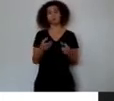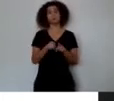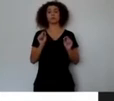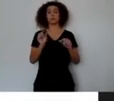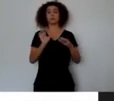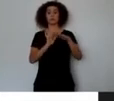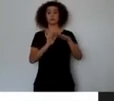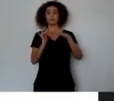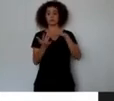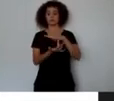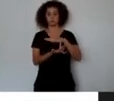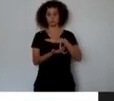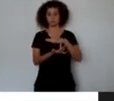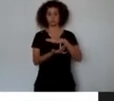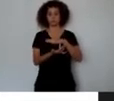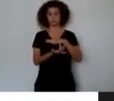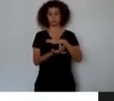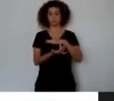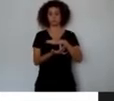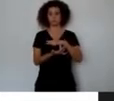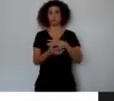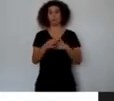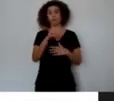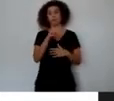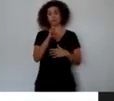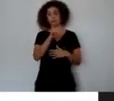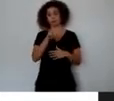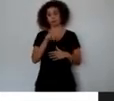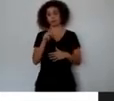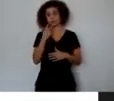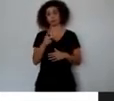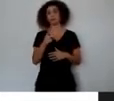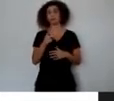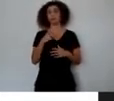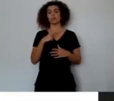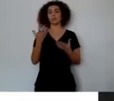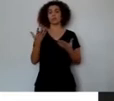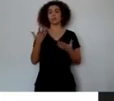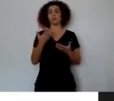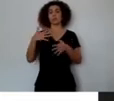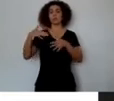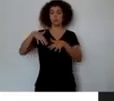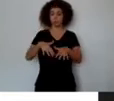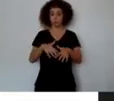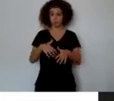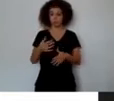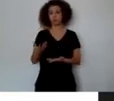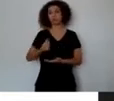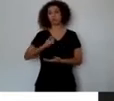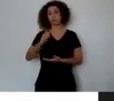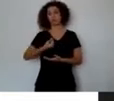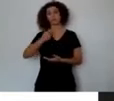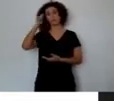um pouco no movimento que teve, né, que a Beatriz comentou sobre Vidas Negras Importam. Nas redes